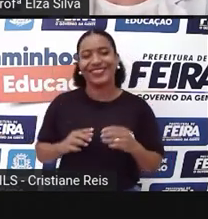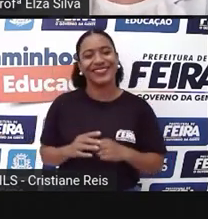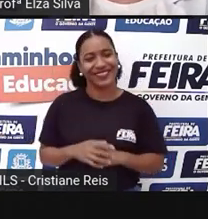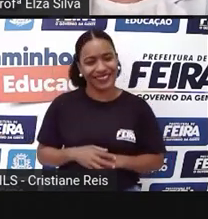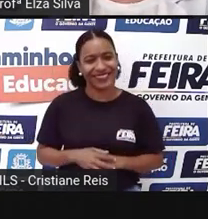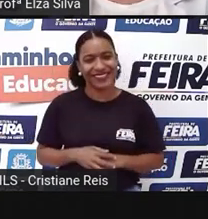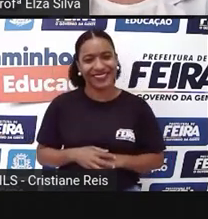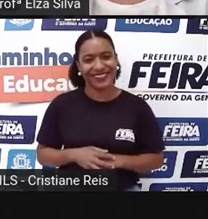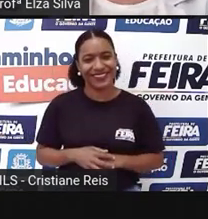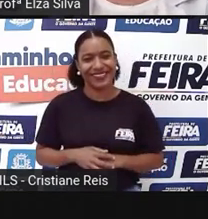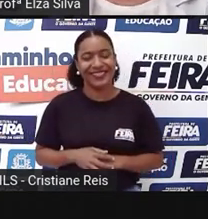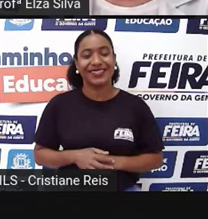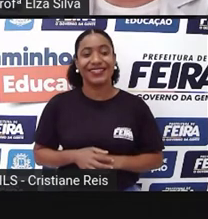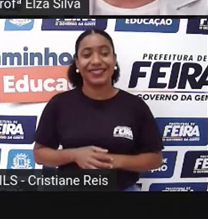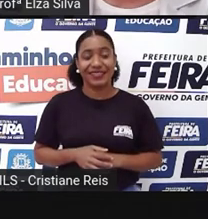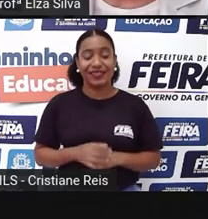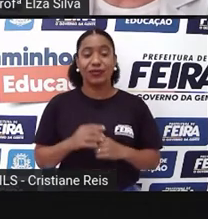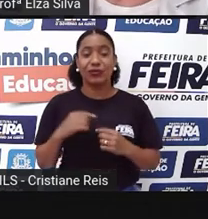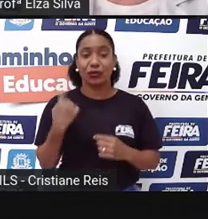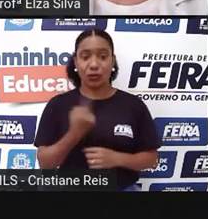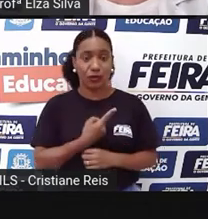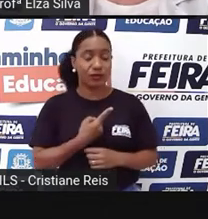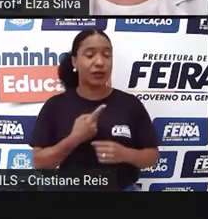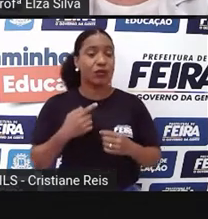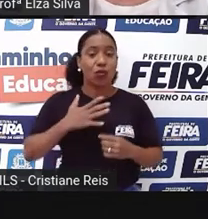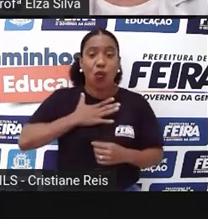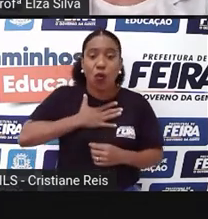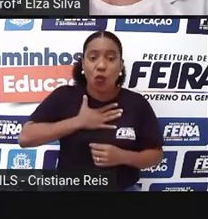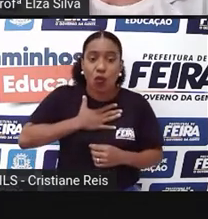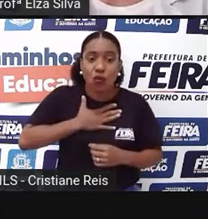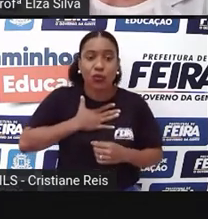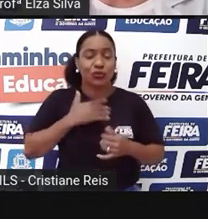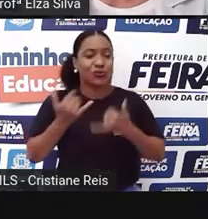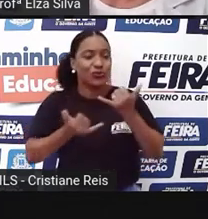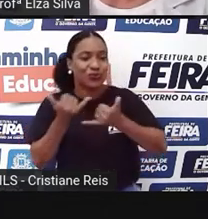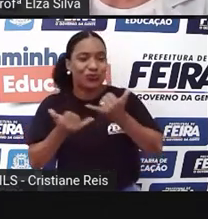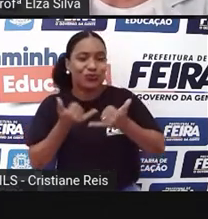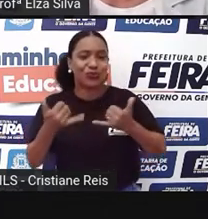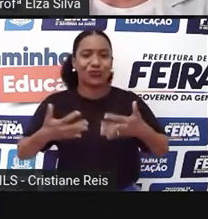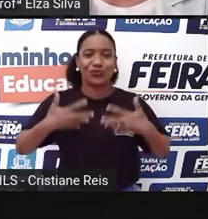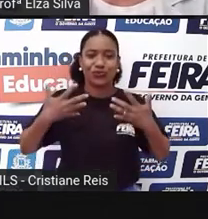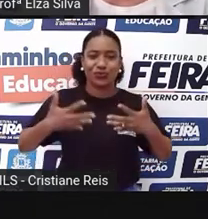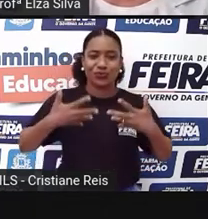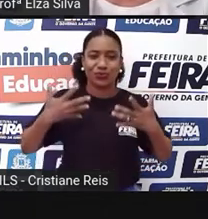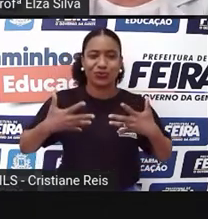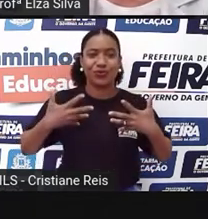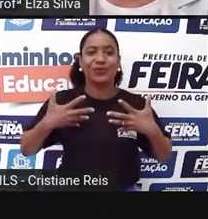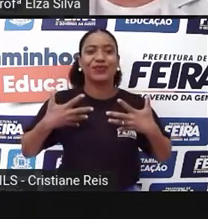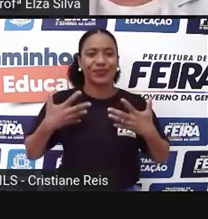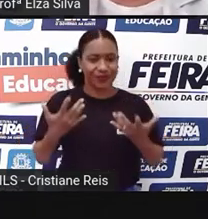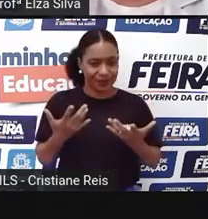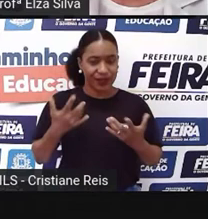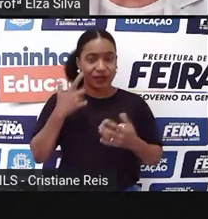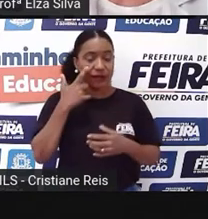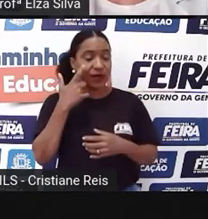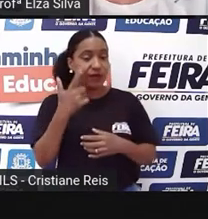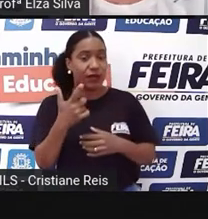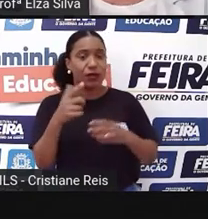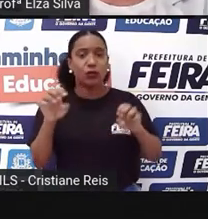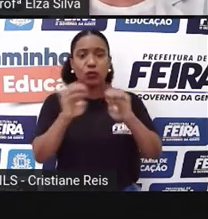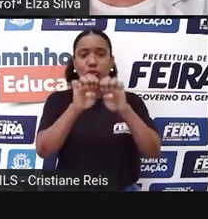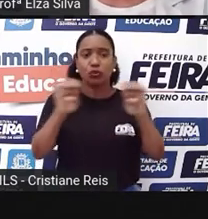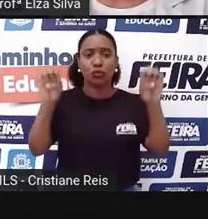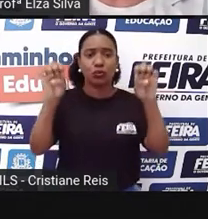lá. Para falar sobre os nossos hobbies, a gente vai aprender hoje essas estruturas que nós podemos criar com o verbo like